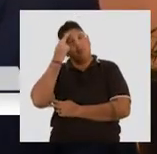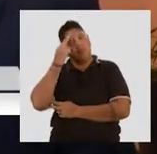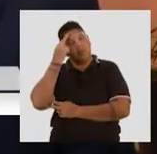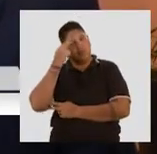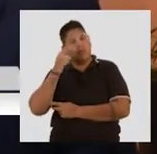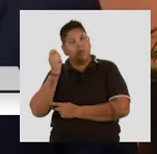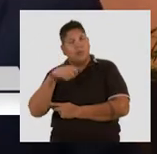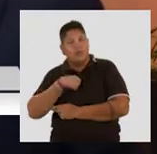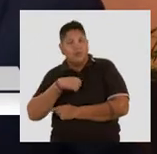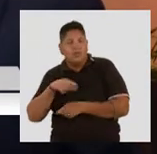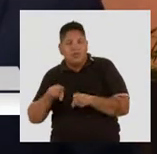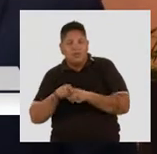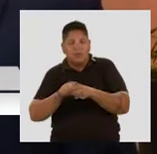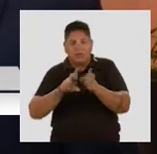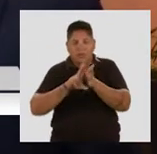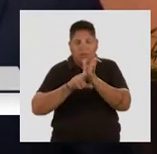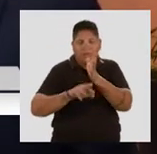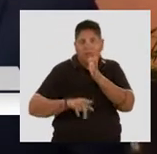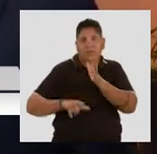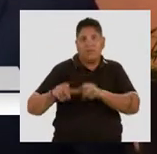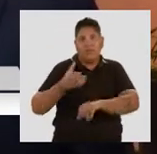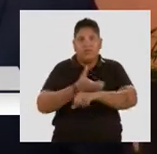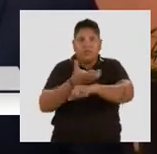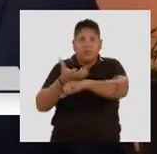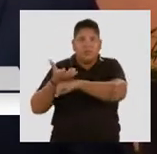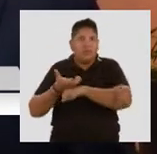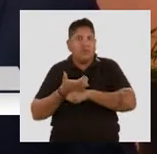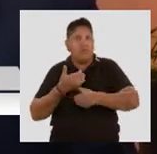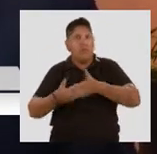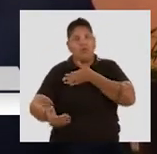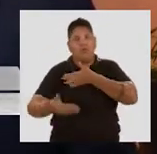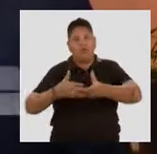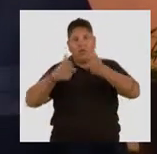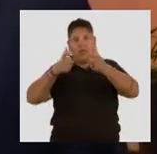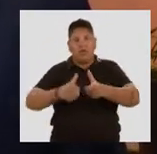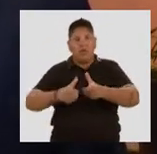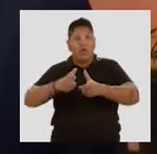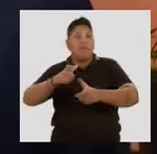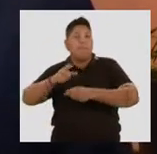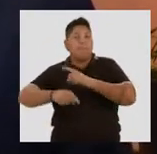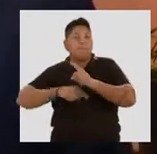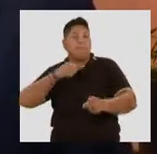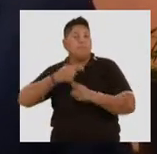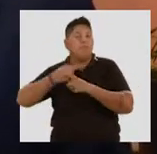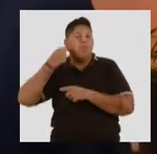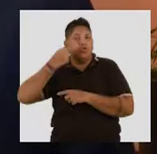uma reflexão que passa também por uma abordagem multidisciplinar, não apenas no campo do direito,